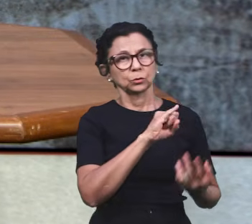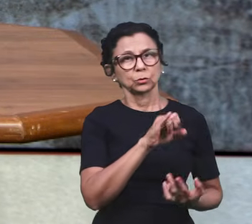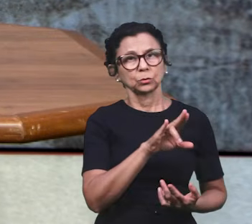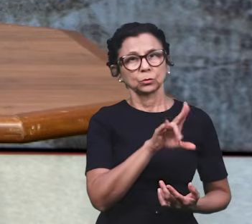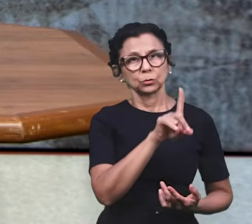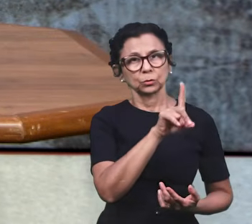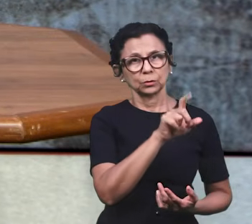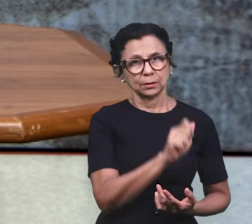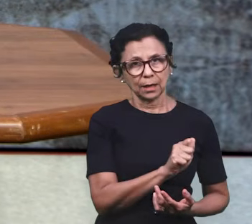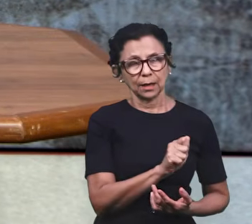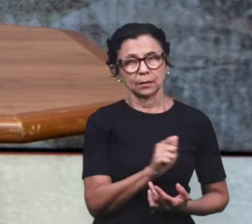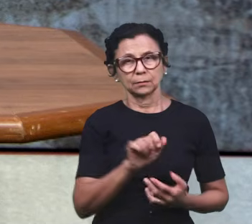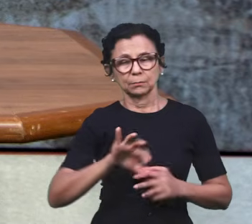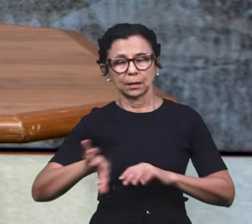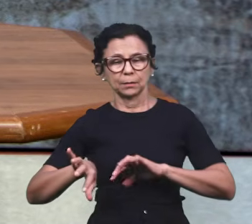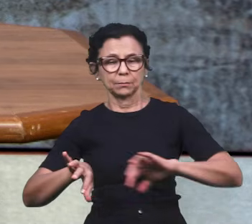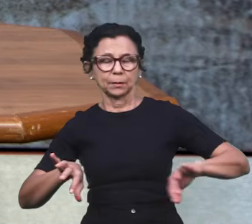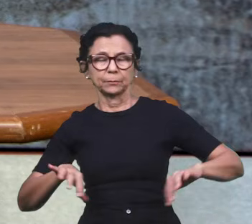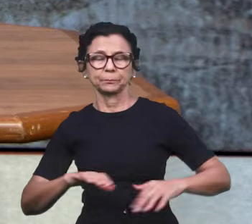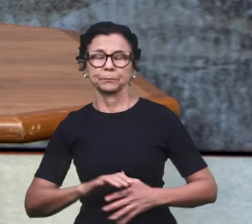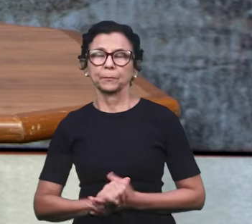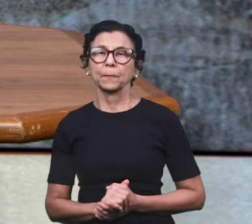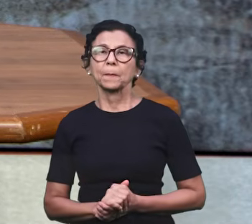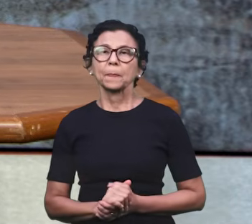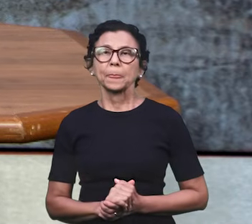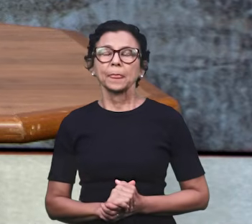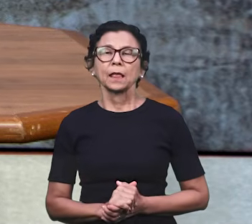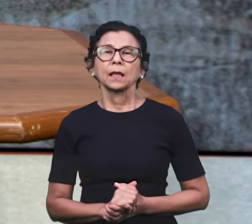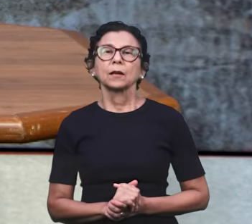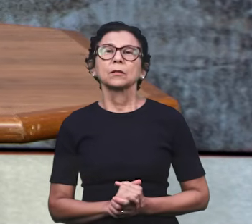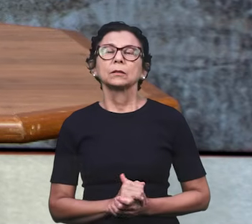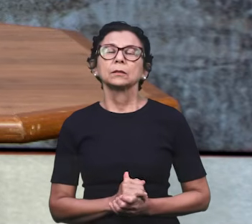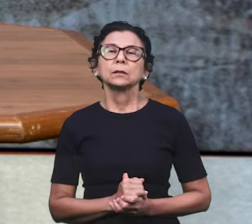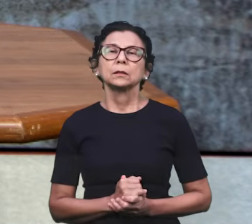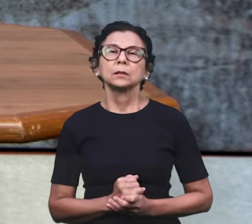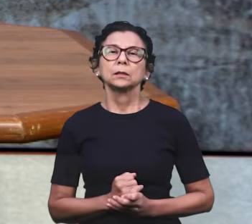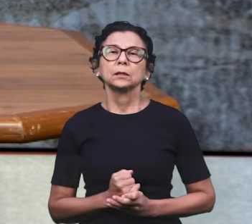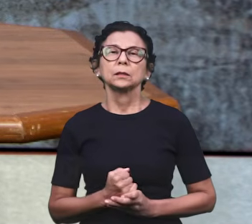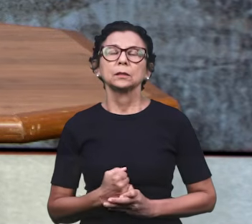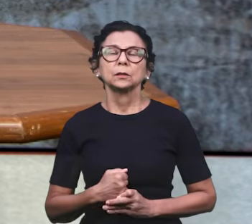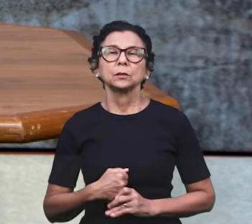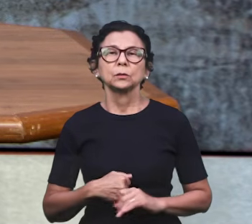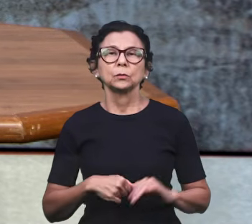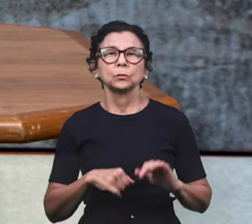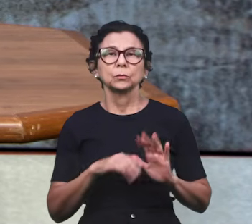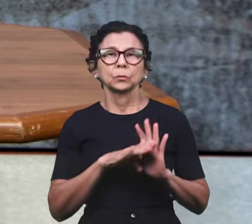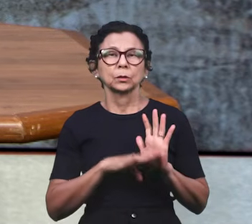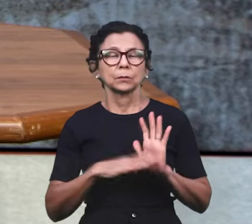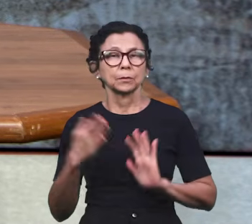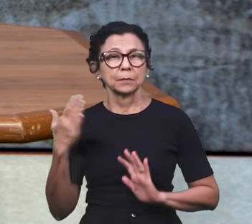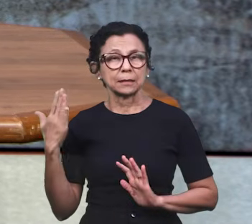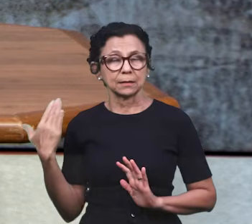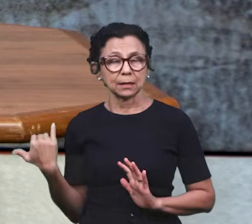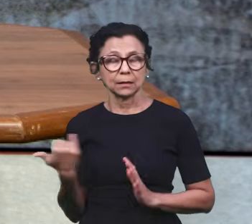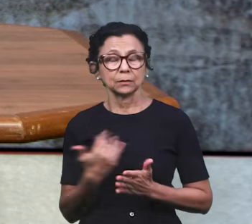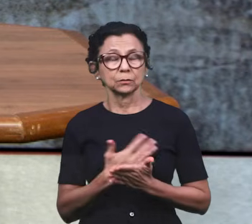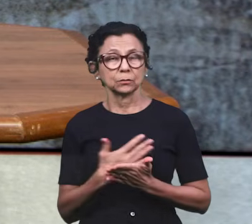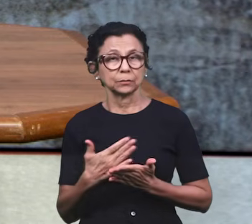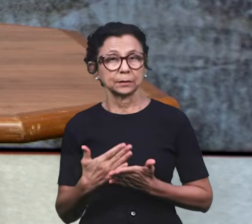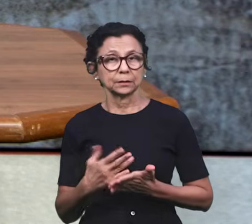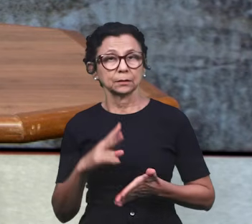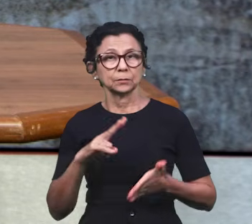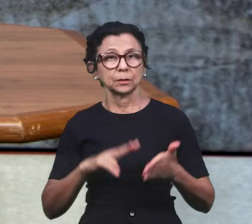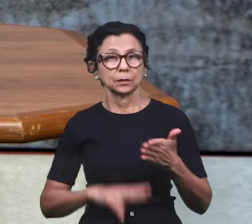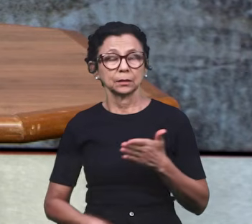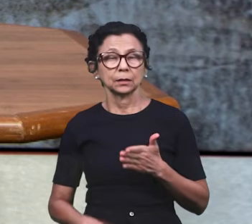iniciamos, né, a leitura no episódio anterior, né, do reino que começou aqui, o reino